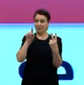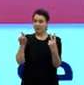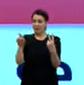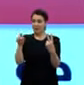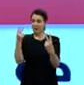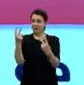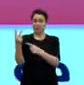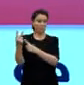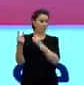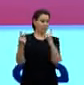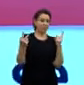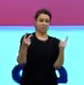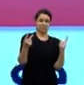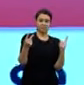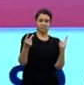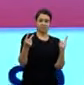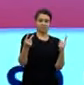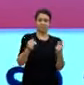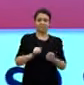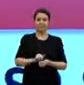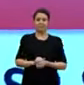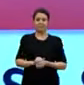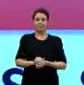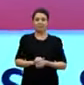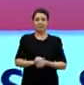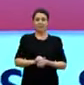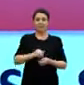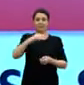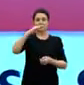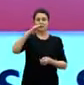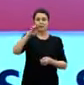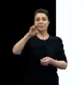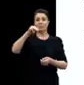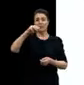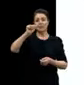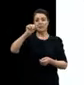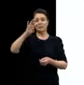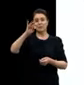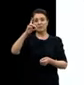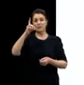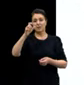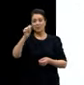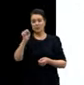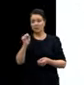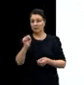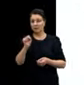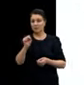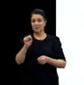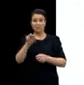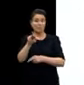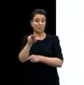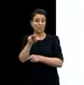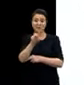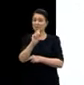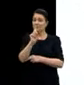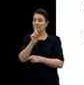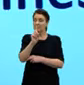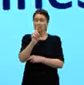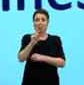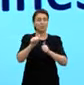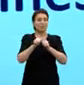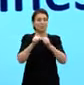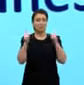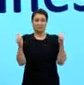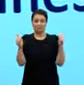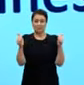lado, 2 indo para o outro. Ó, as cromátides irmãs não se separam. O que há é o afastamento dos cromossomos